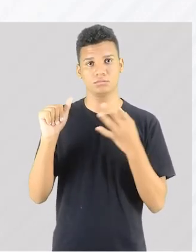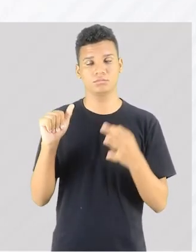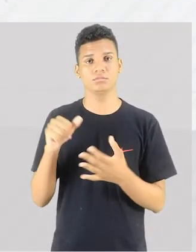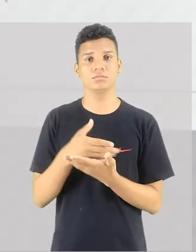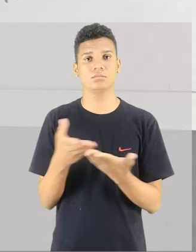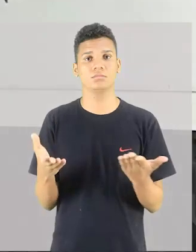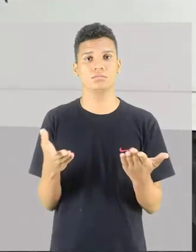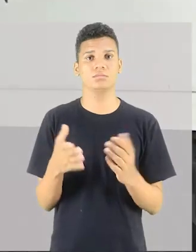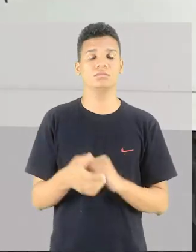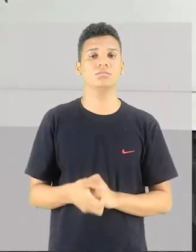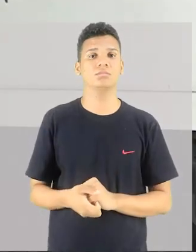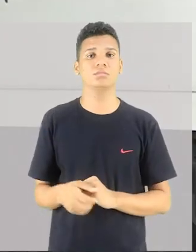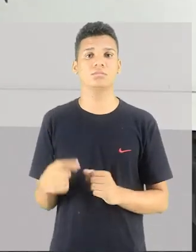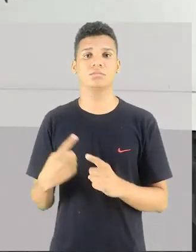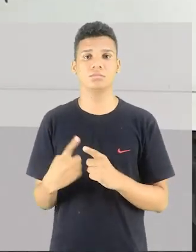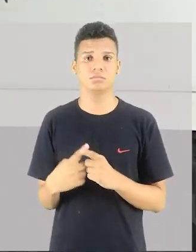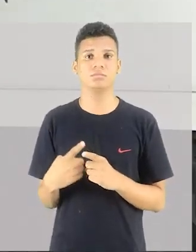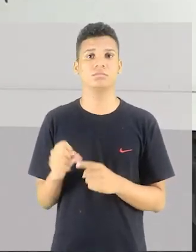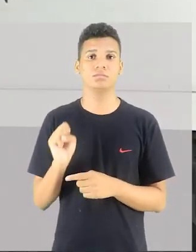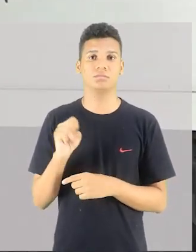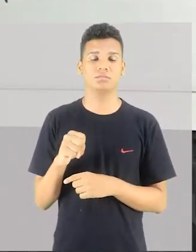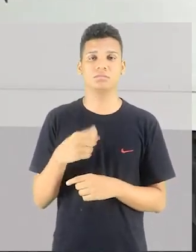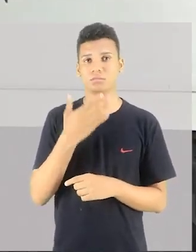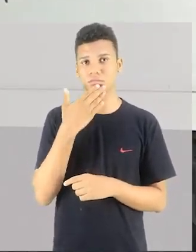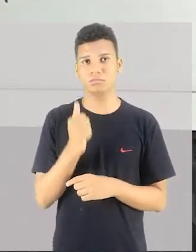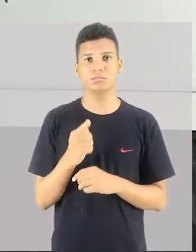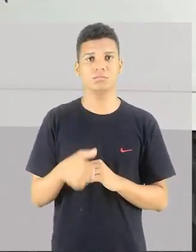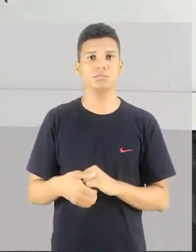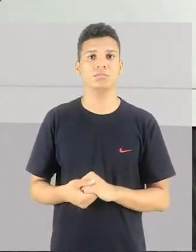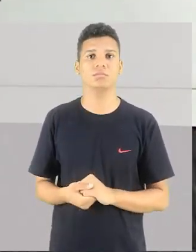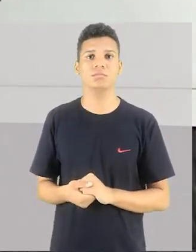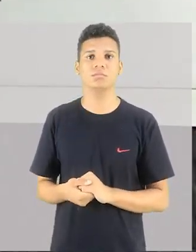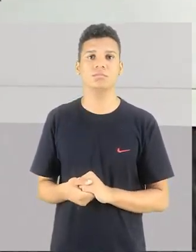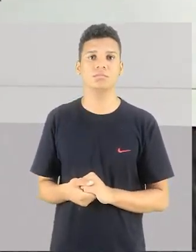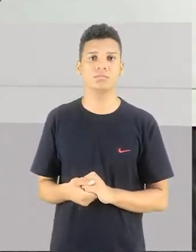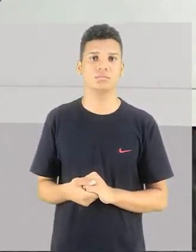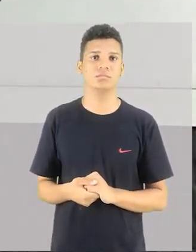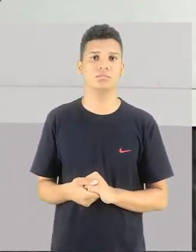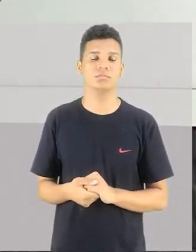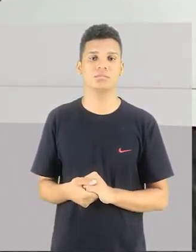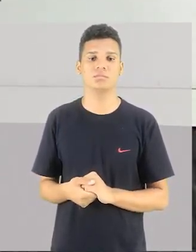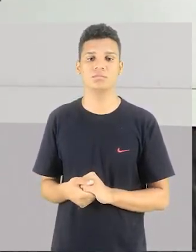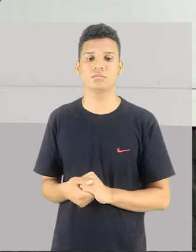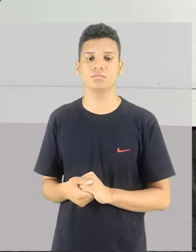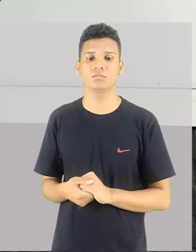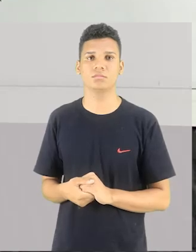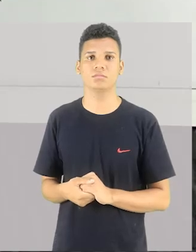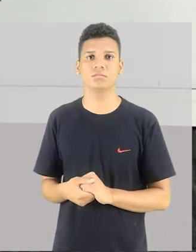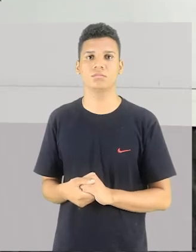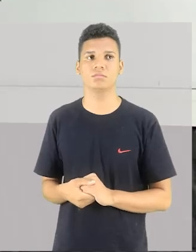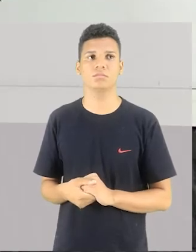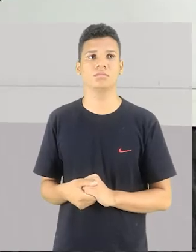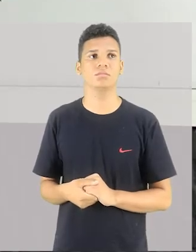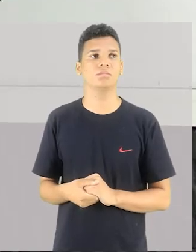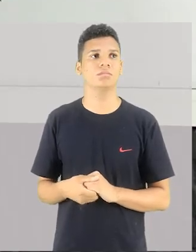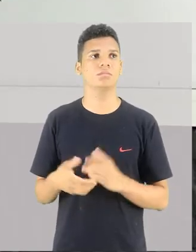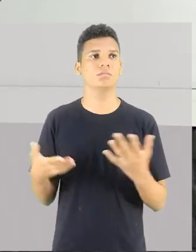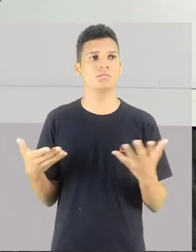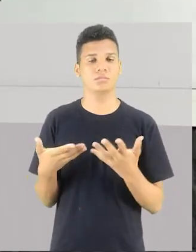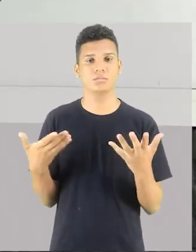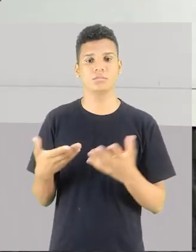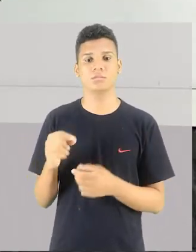galera Então essa já uma questão com nível um pouco melhor um pouco maior né Vamos PR nossa última questão